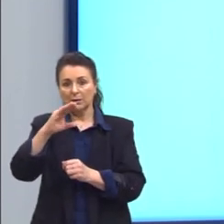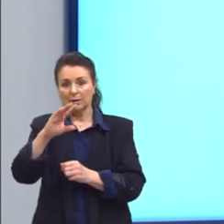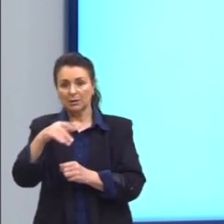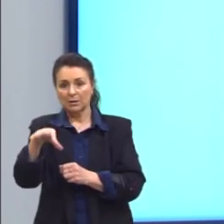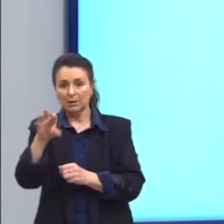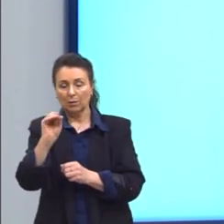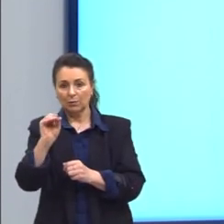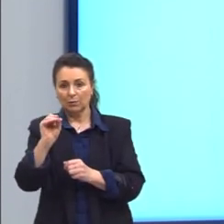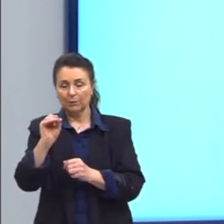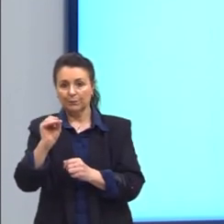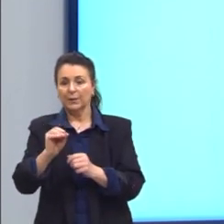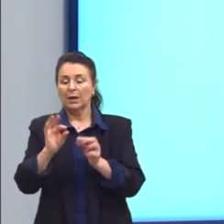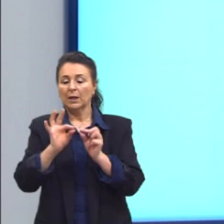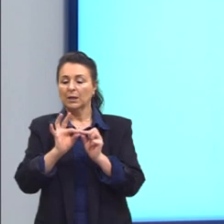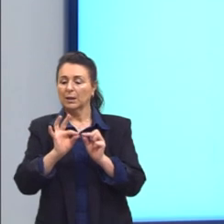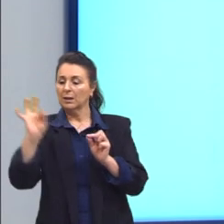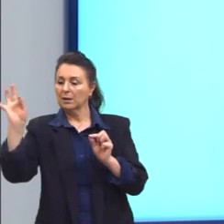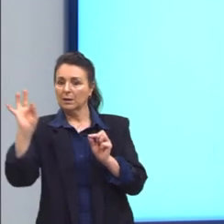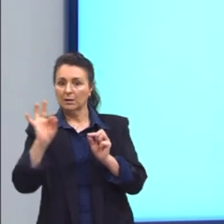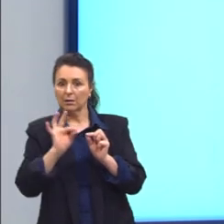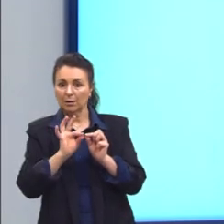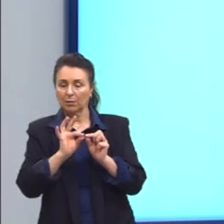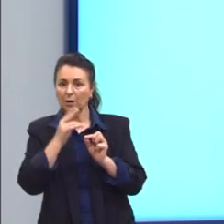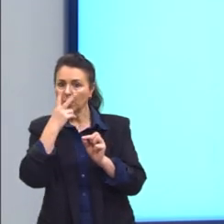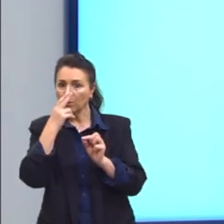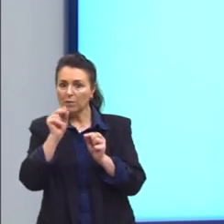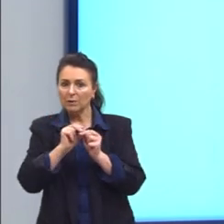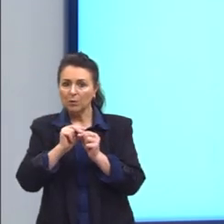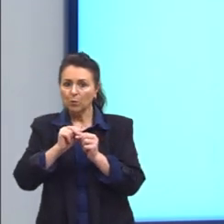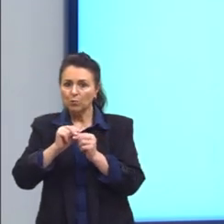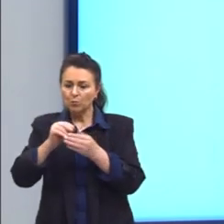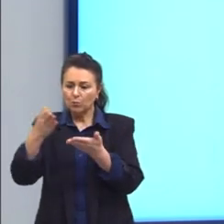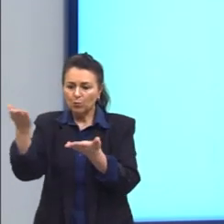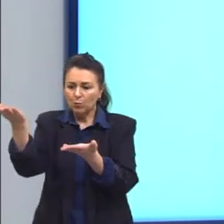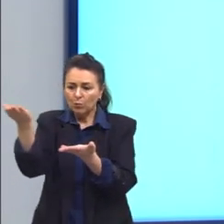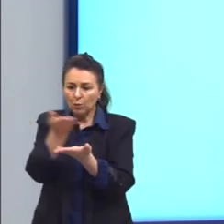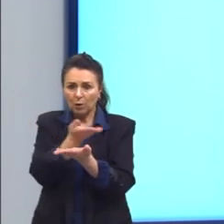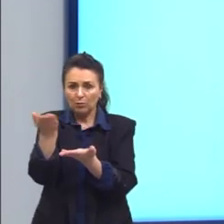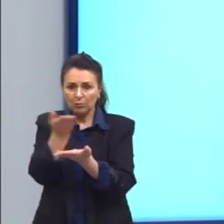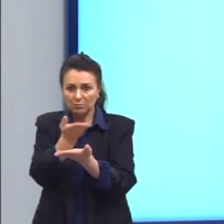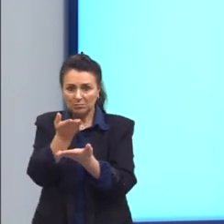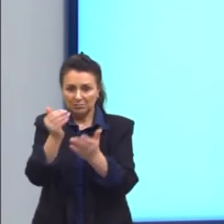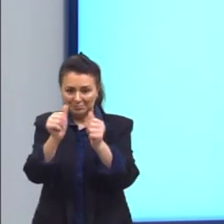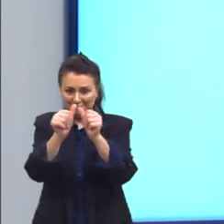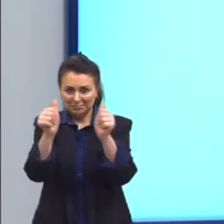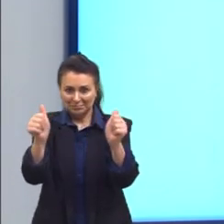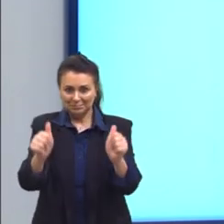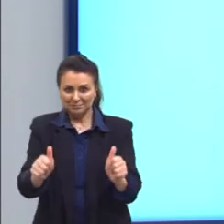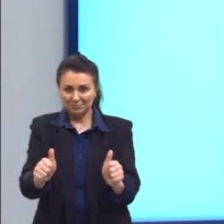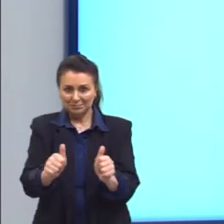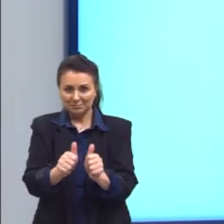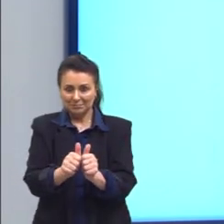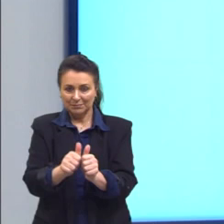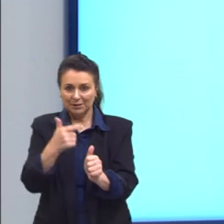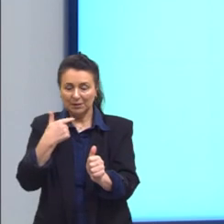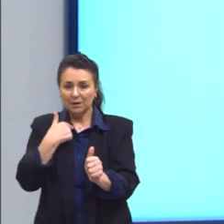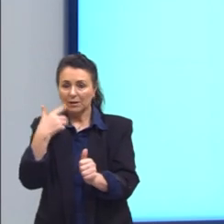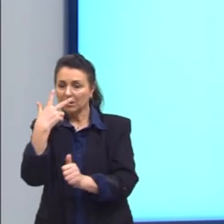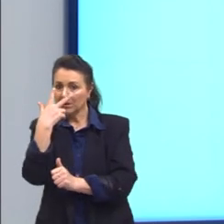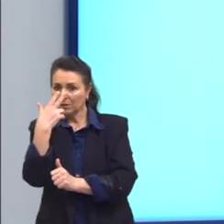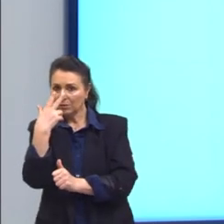pirâmide como se a gente fizesse né um corte ali na nossa figura ela esse corte então é